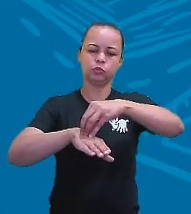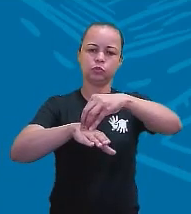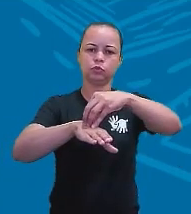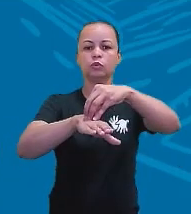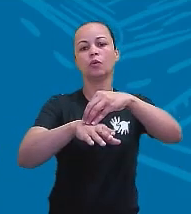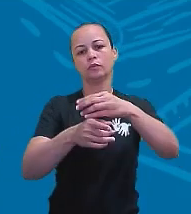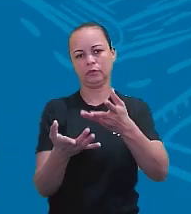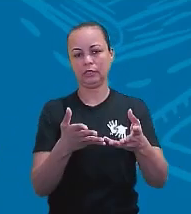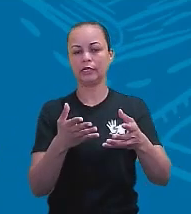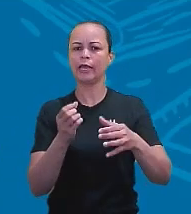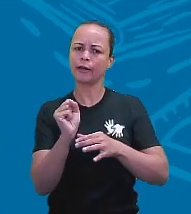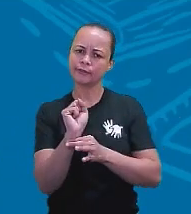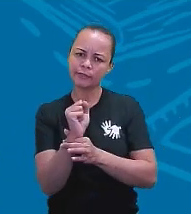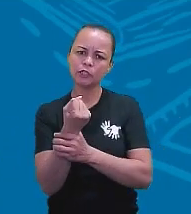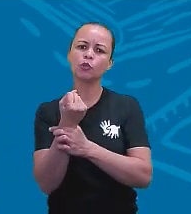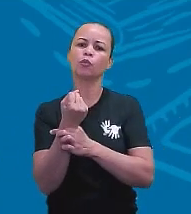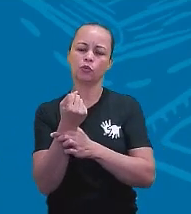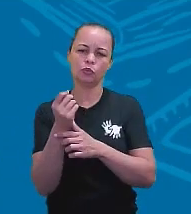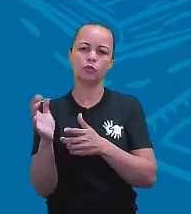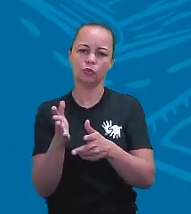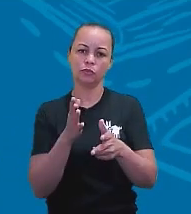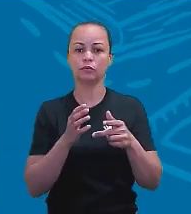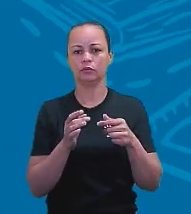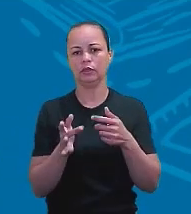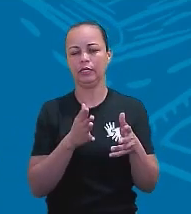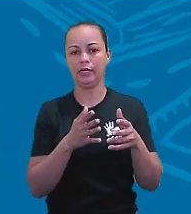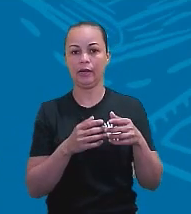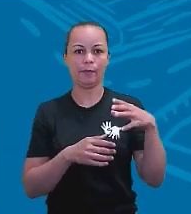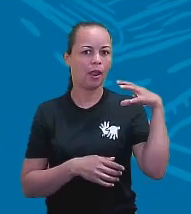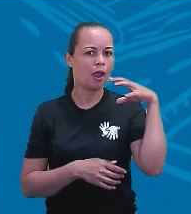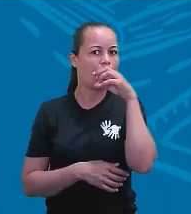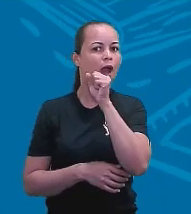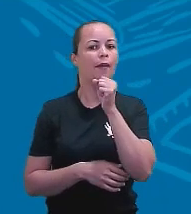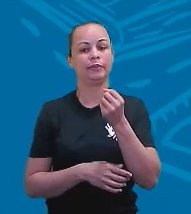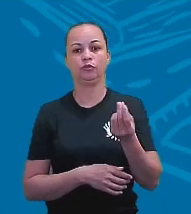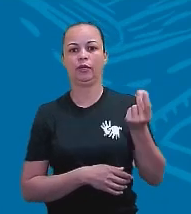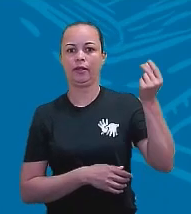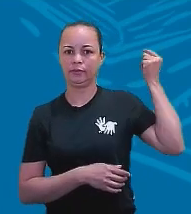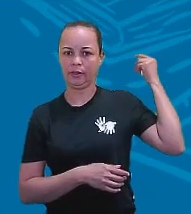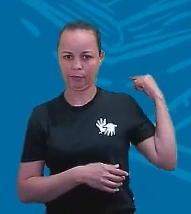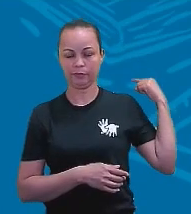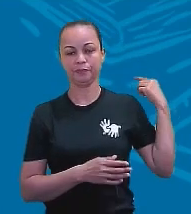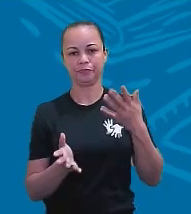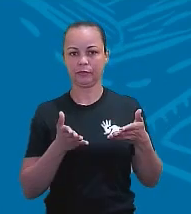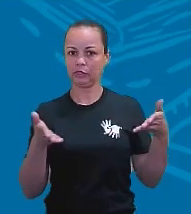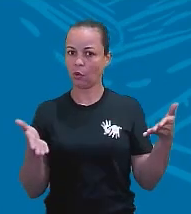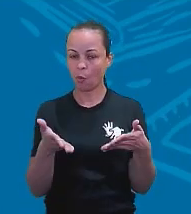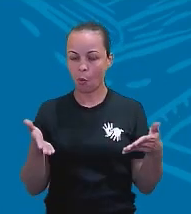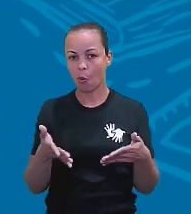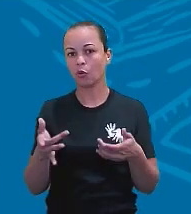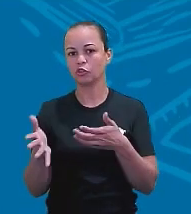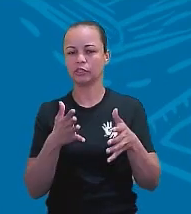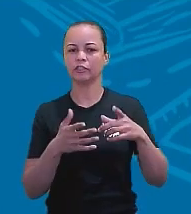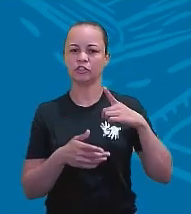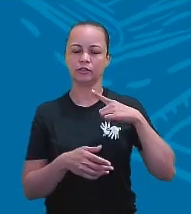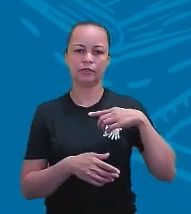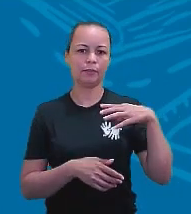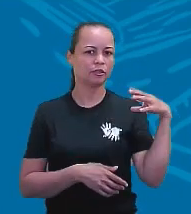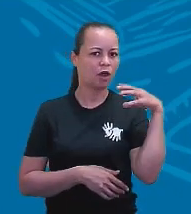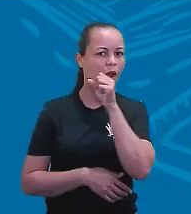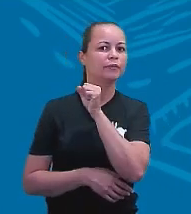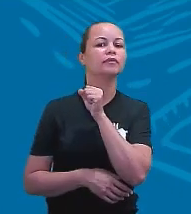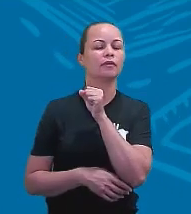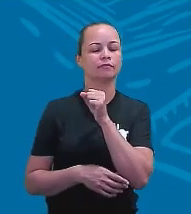transporte seguro e era considerado até bem rápido para a época, tá? Não comparando hoje em dia, que a gente tem muito mais